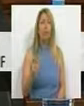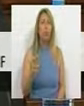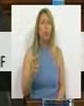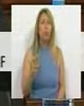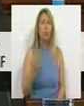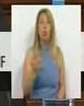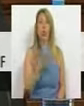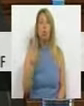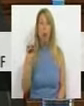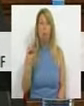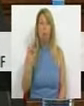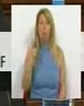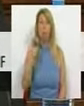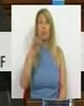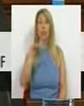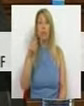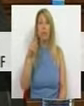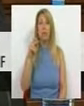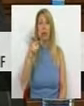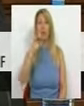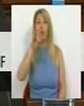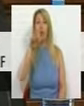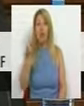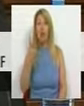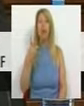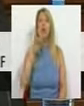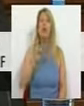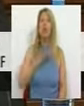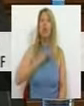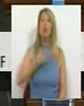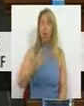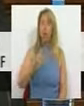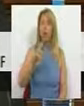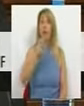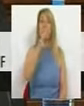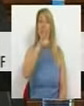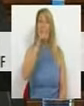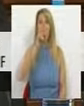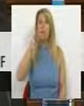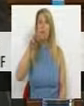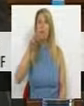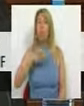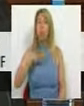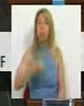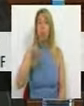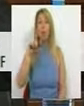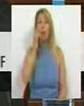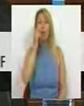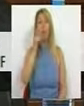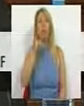João Sousa Rosa e a Dra. Teresa Semedo, principalmente, e ainda o Dr. David Duarte.